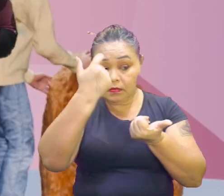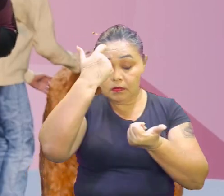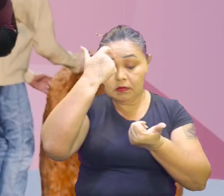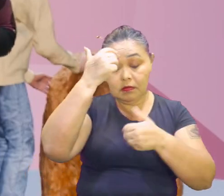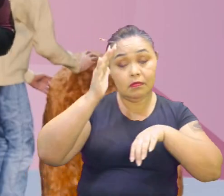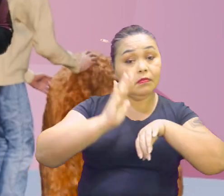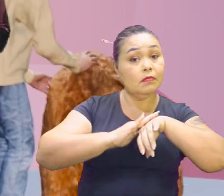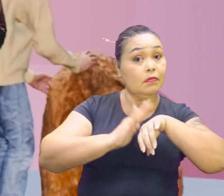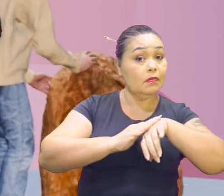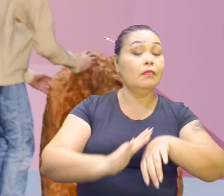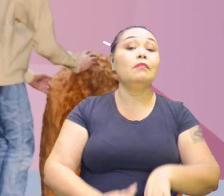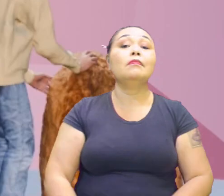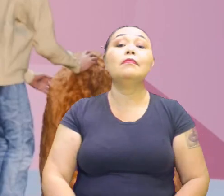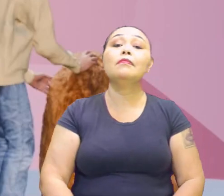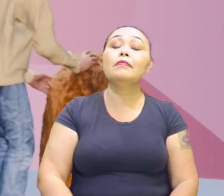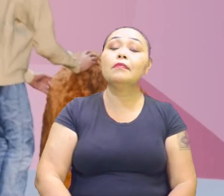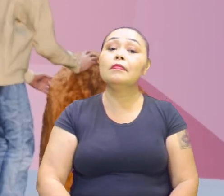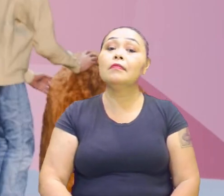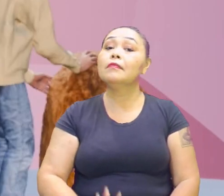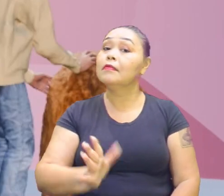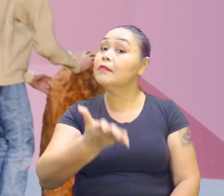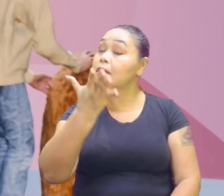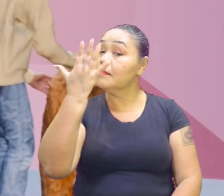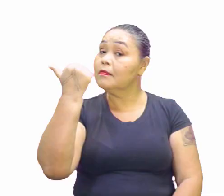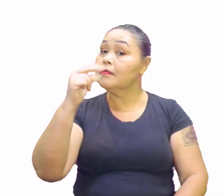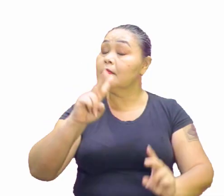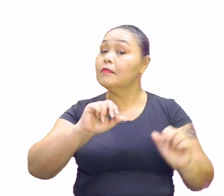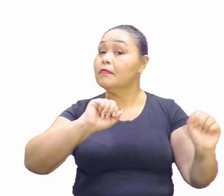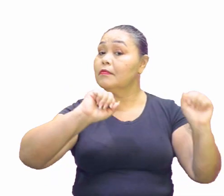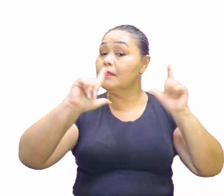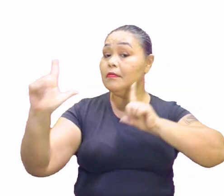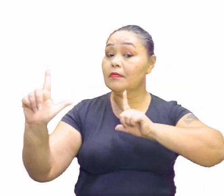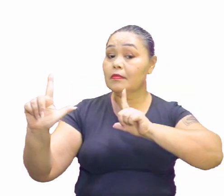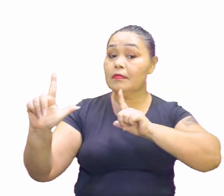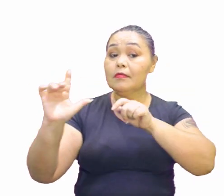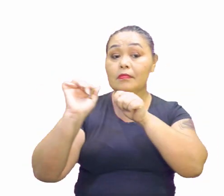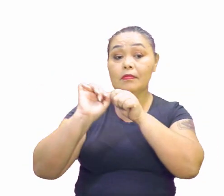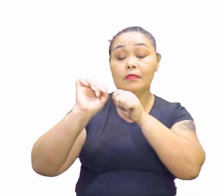ideia. Beleza? Exato. Então, vamos lá na tela.